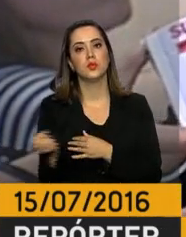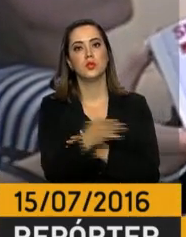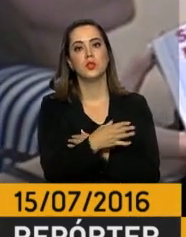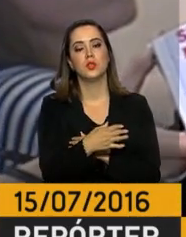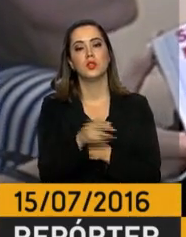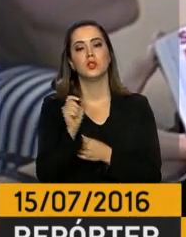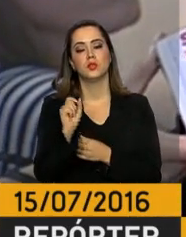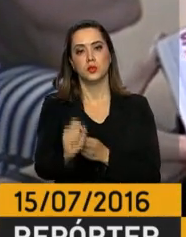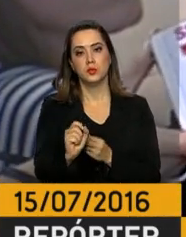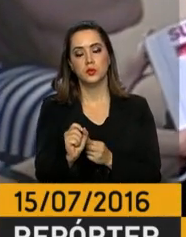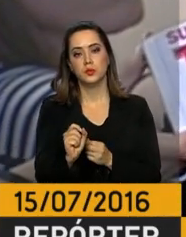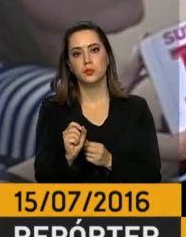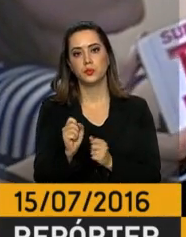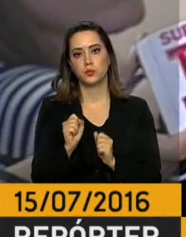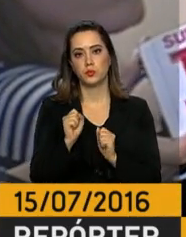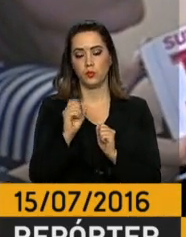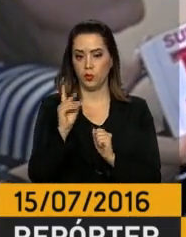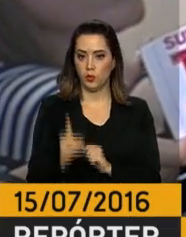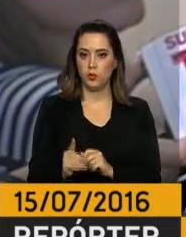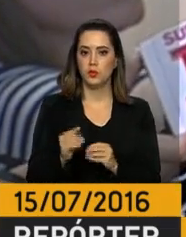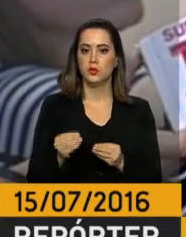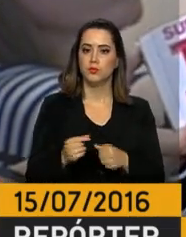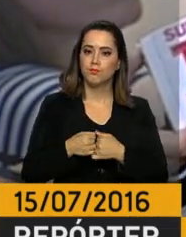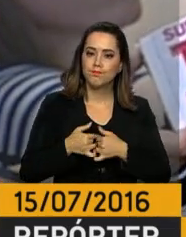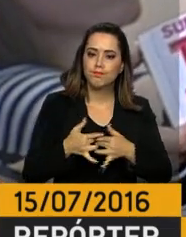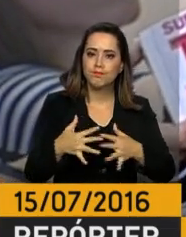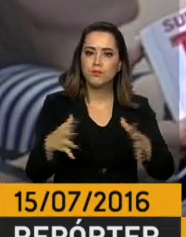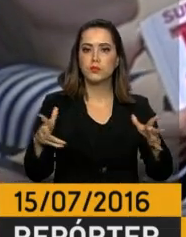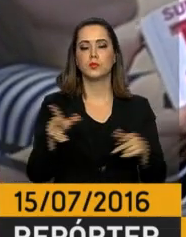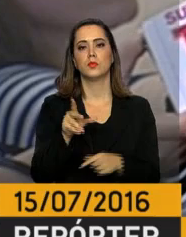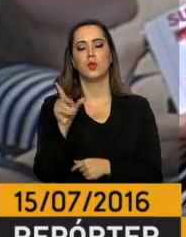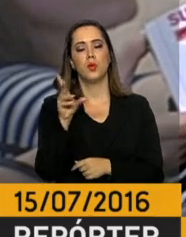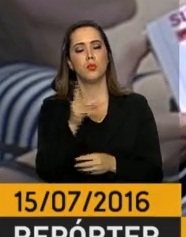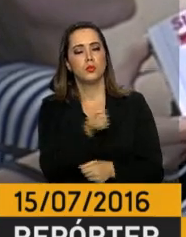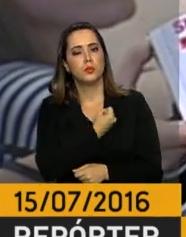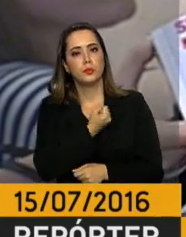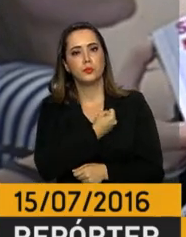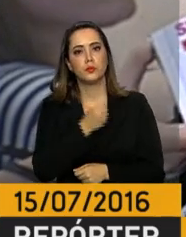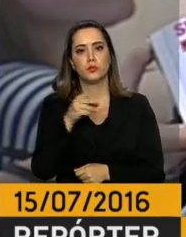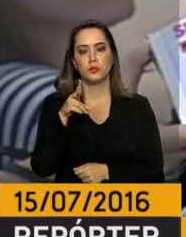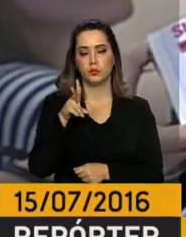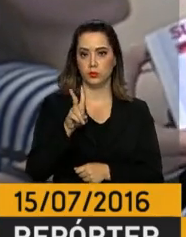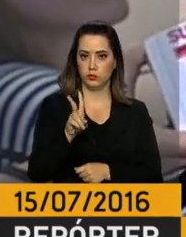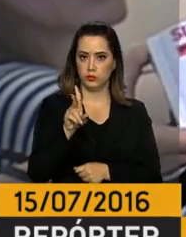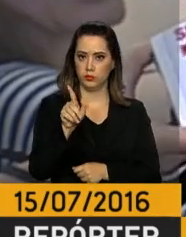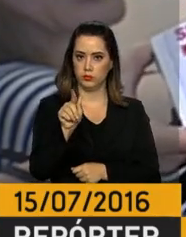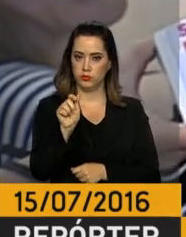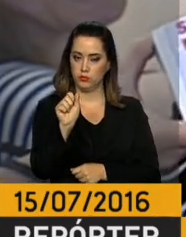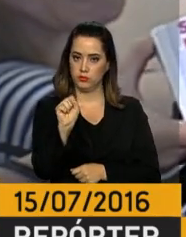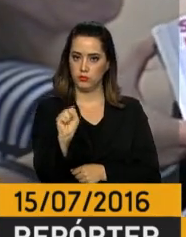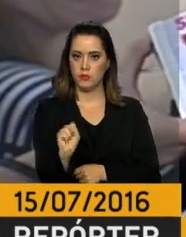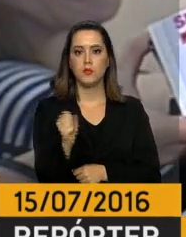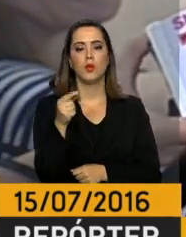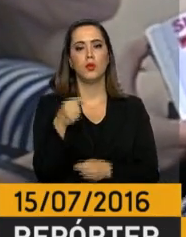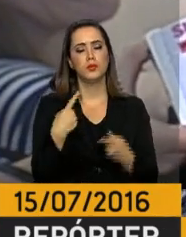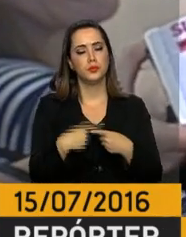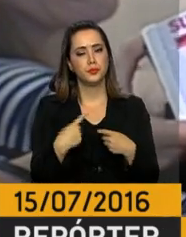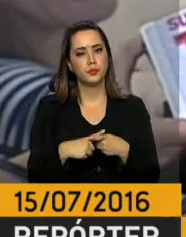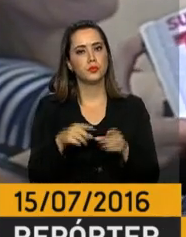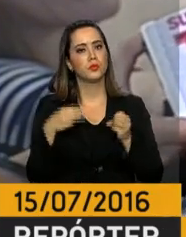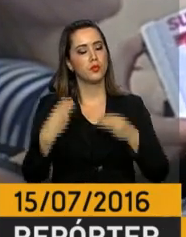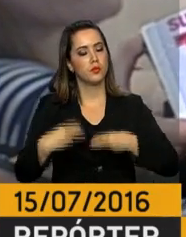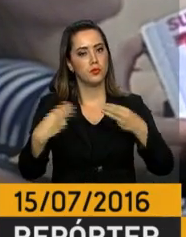e uma condição de ampliação da oferta de vagas para os próximos anos, já que o Ministério da